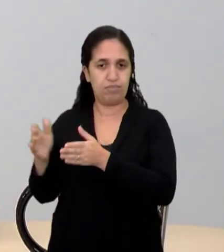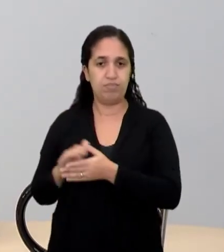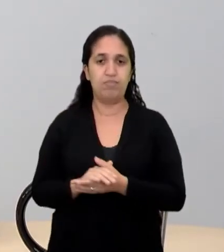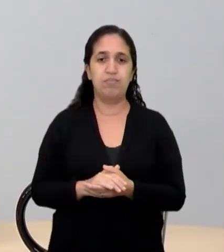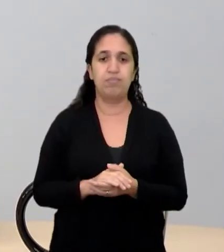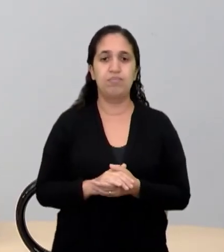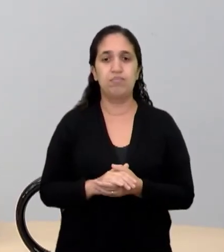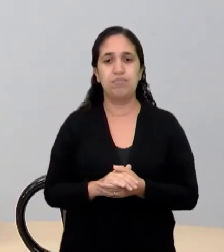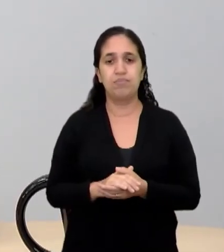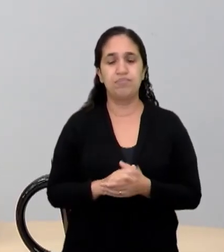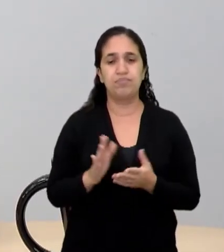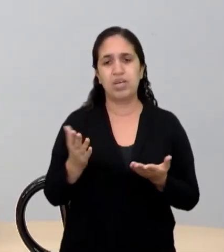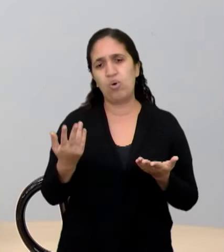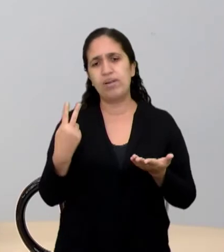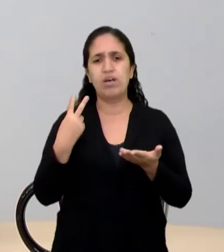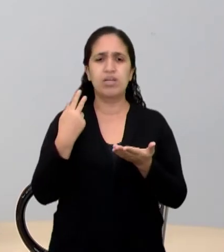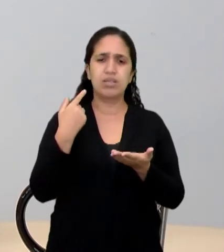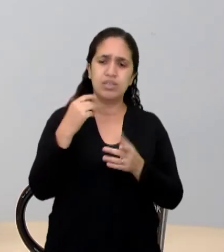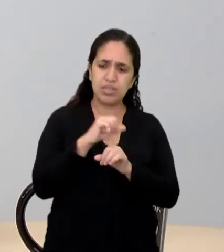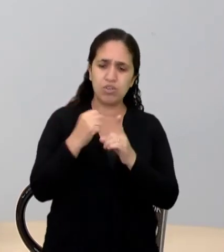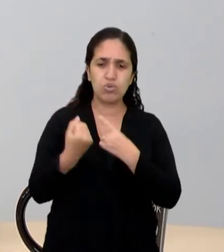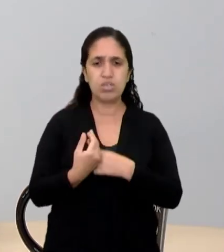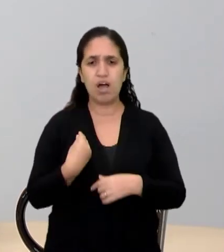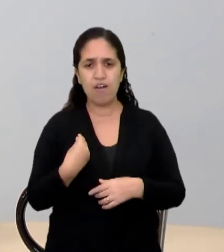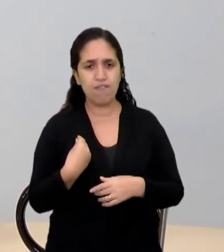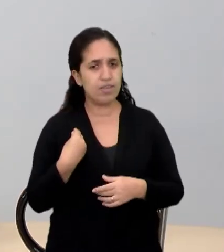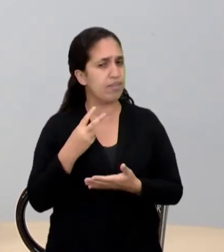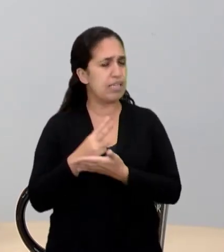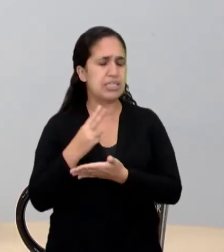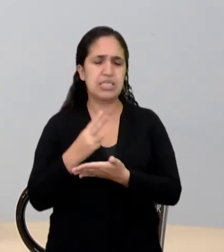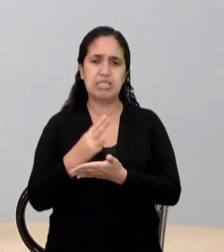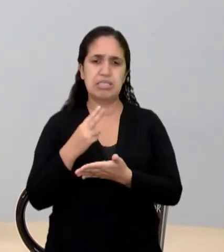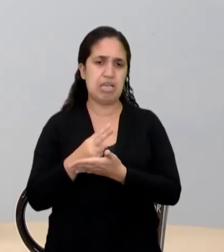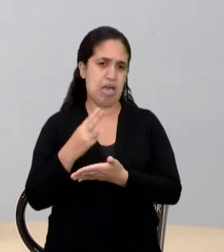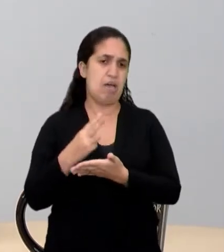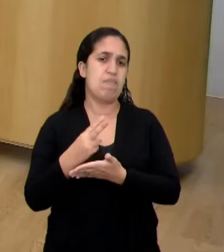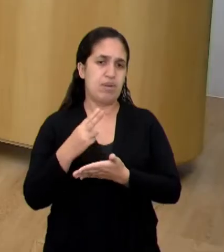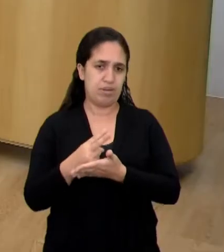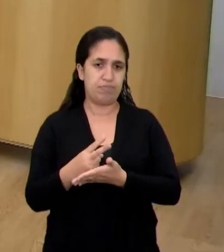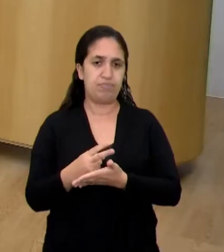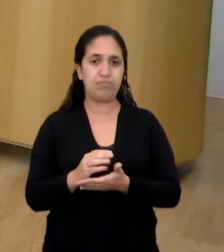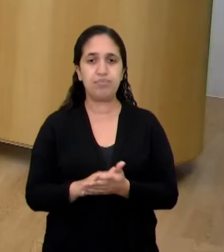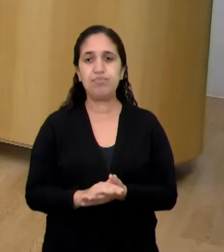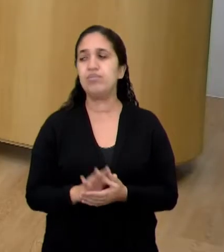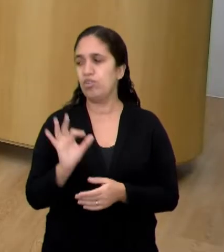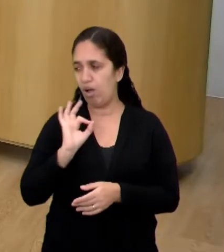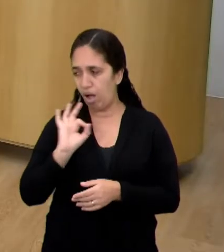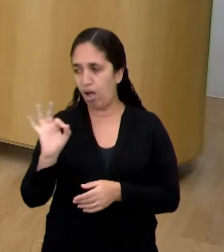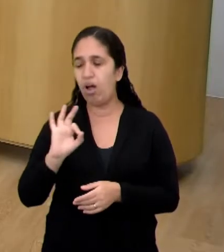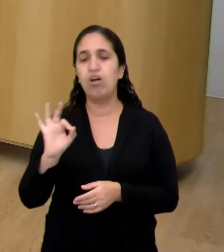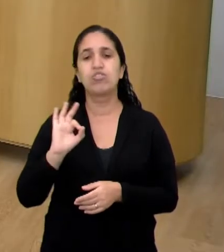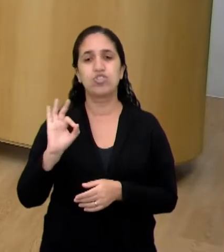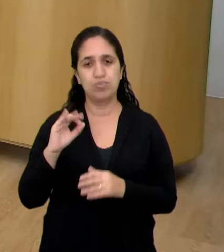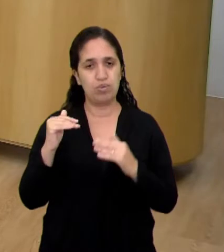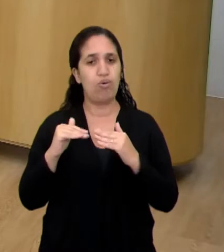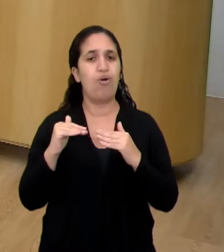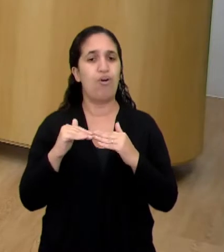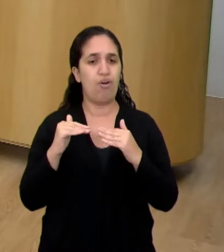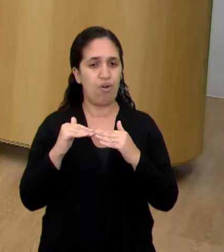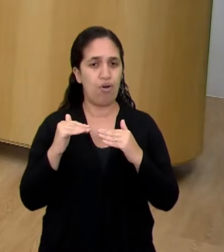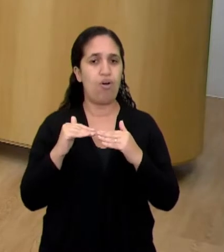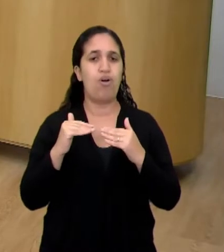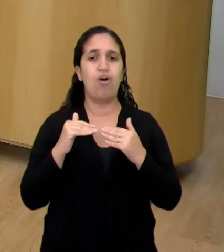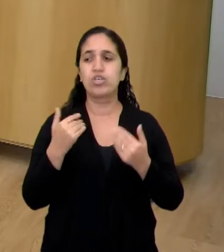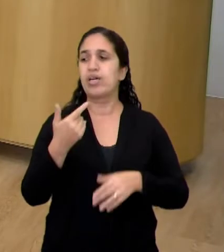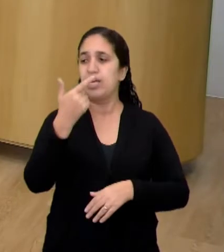quando que é uma constante na sociedade, precisamos falar o tempo todo, sim. É ótimo, isso aí é exatamente isso. A fala,